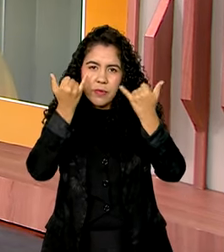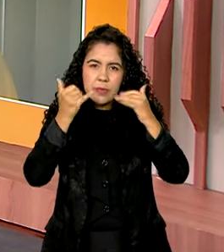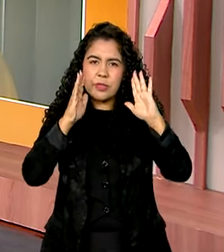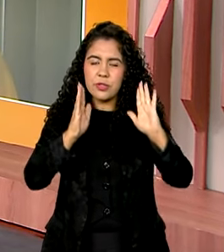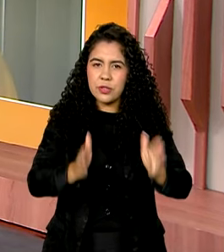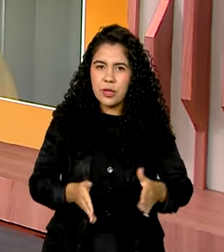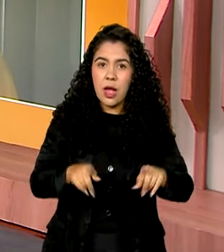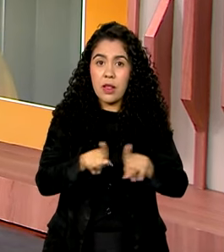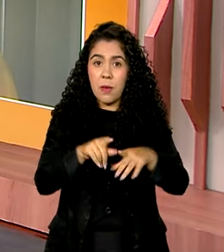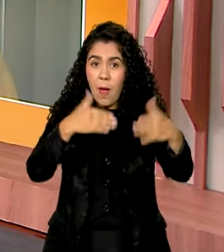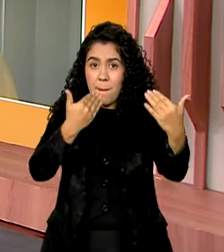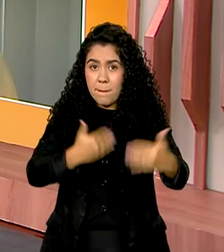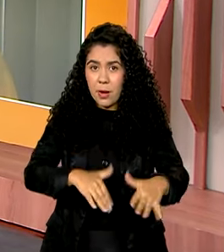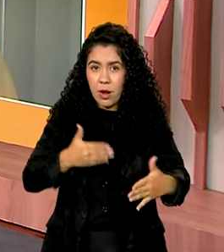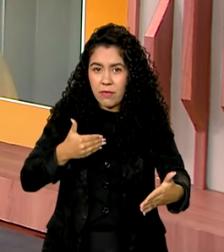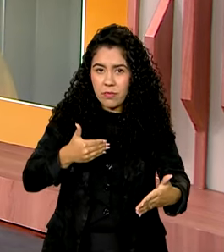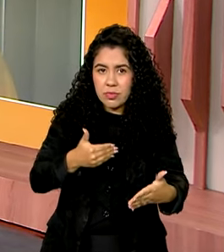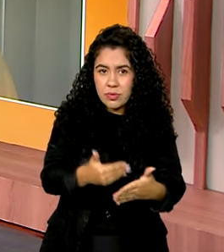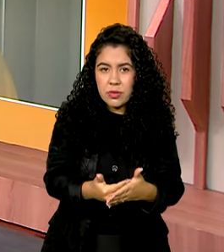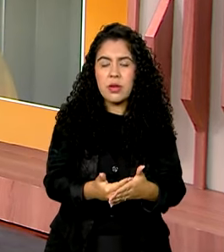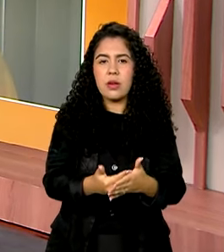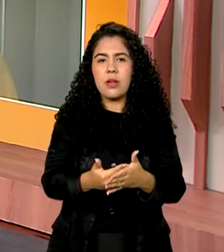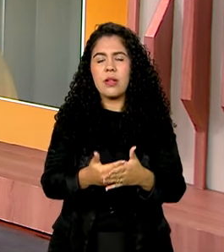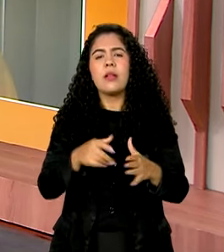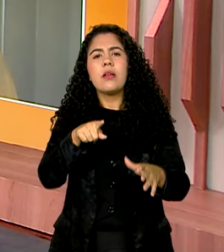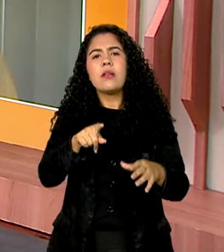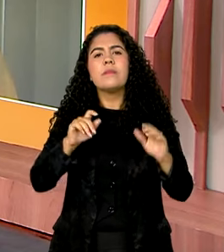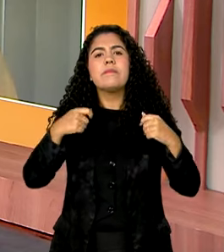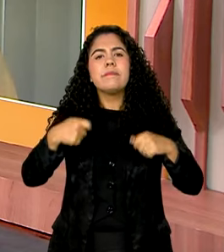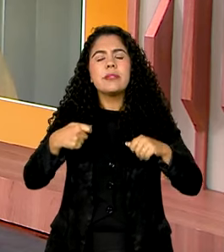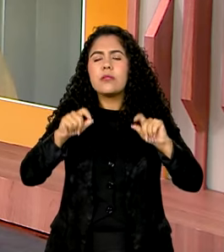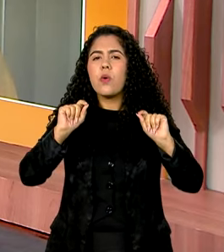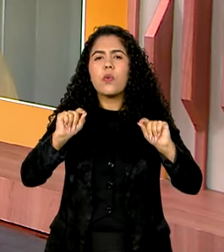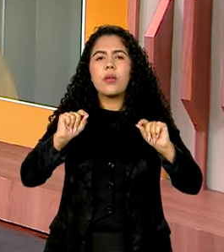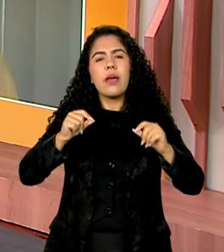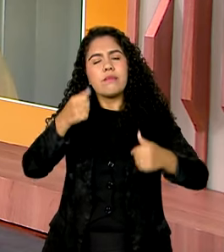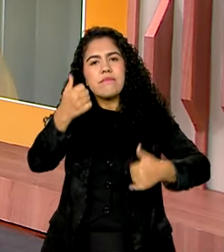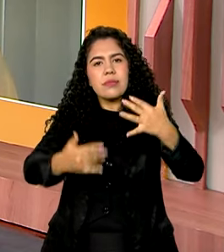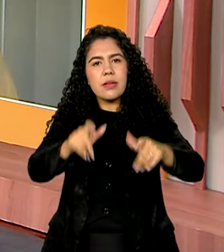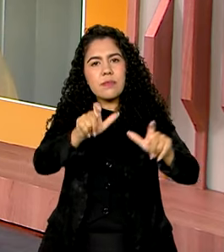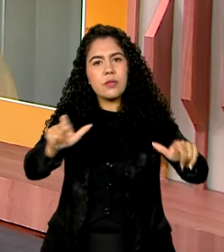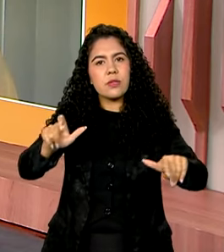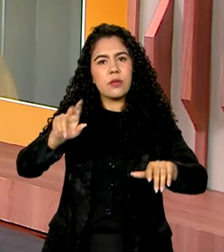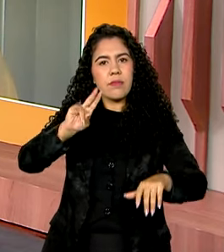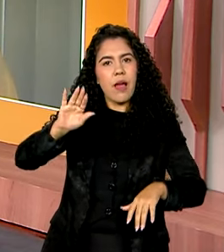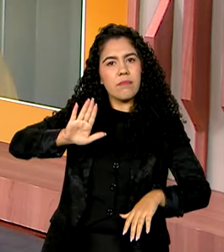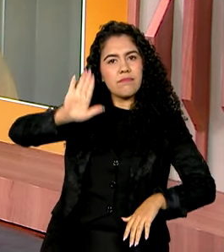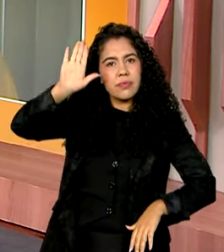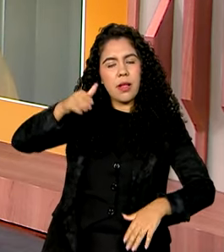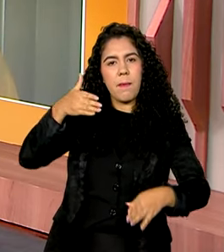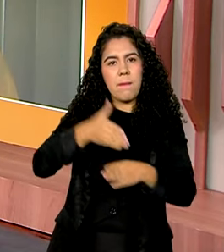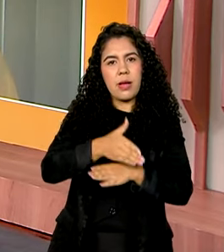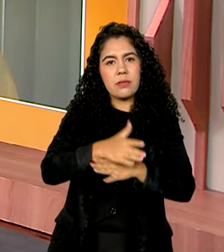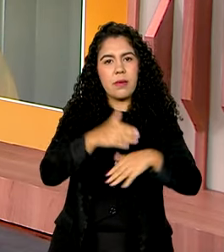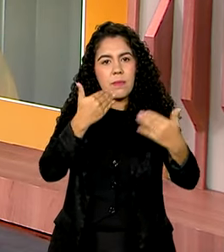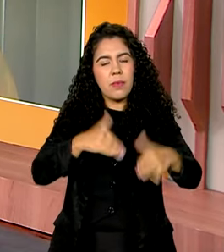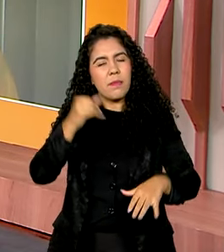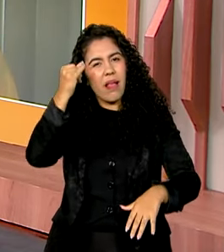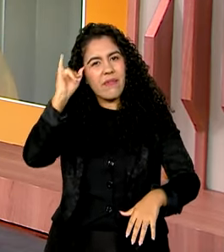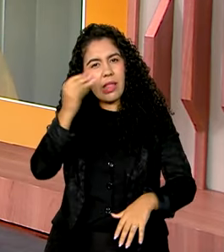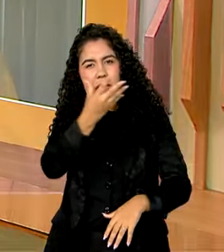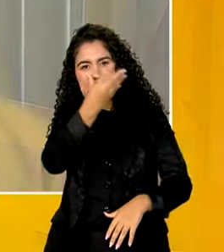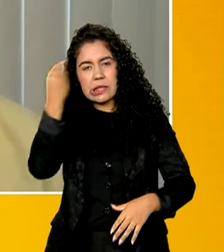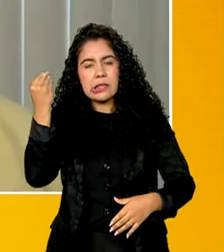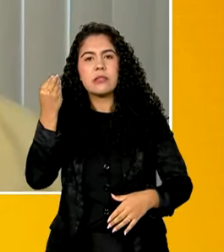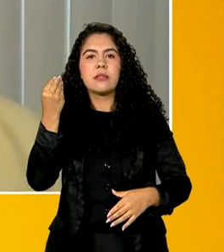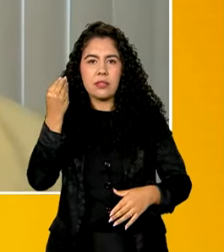chegando. Vamos reforçar aí para o candidato o que ele precisa focar agora de não esquecer no domingo.